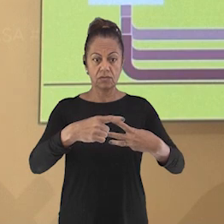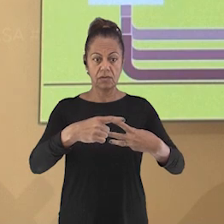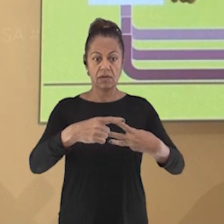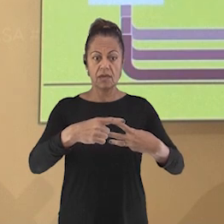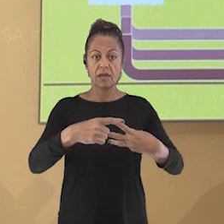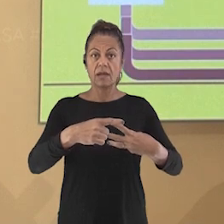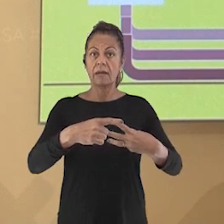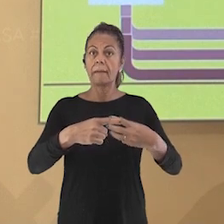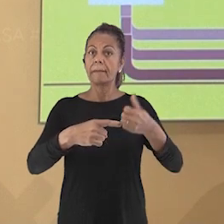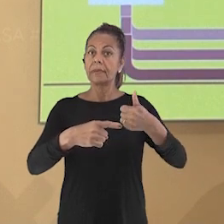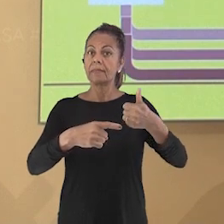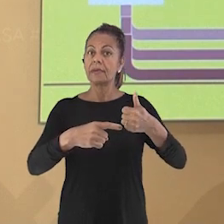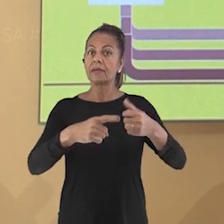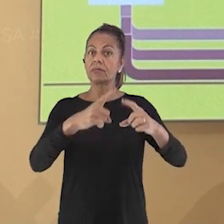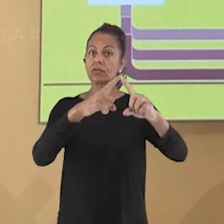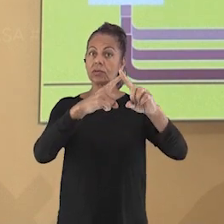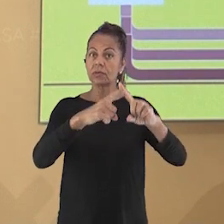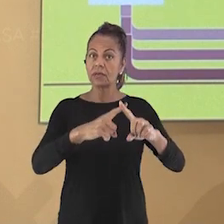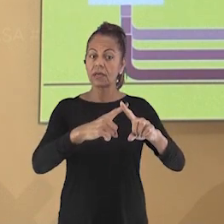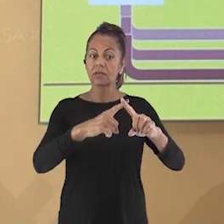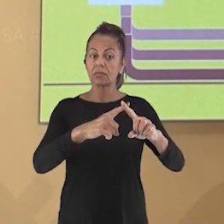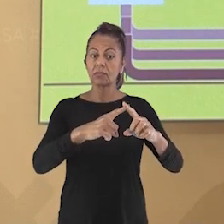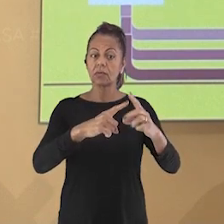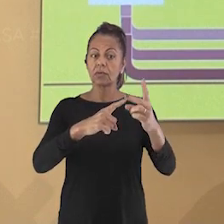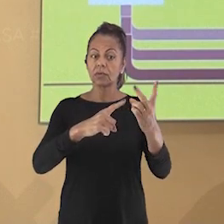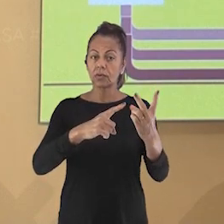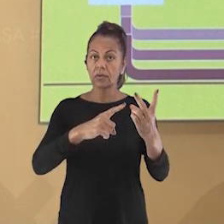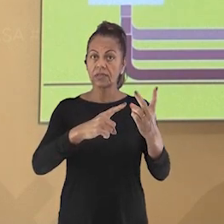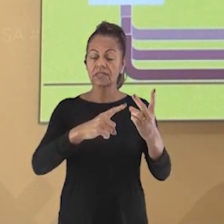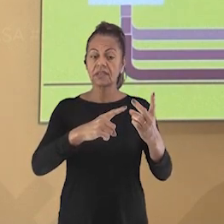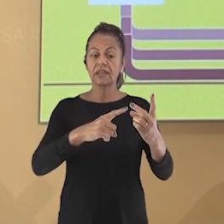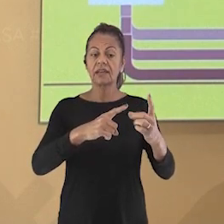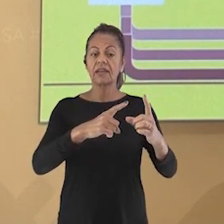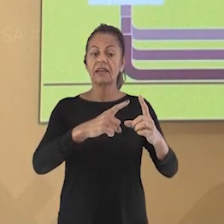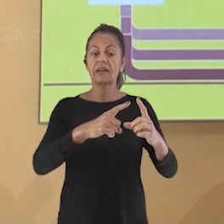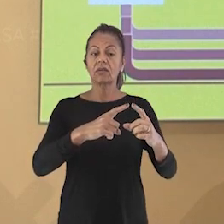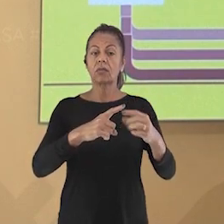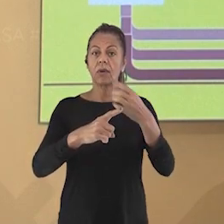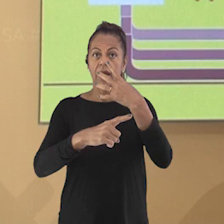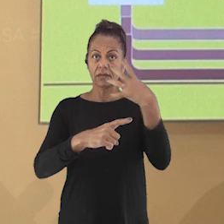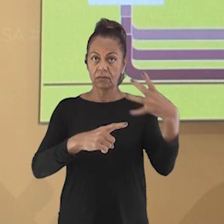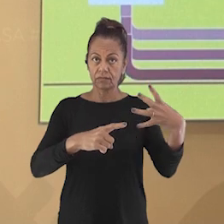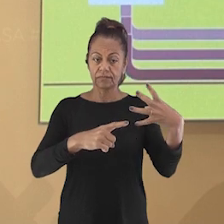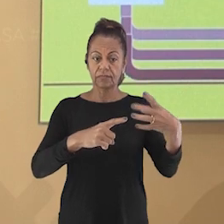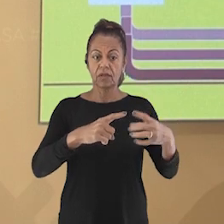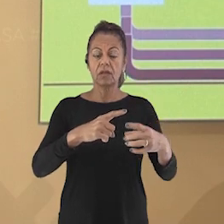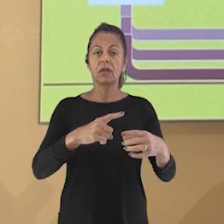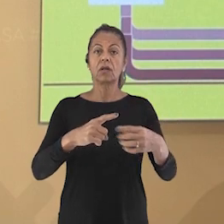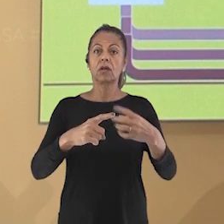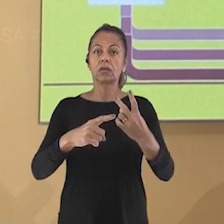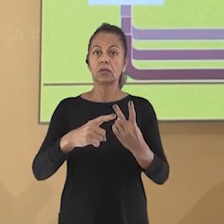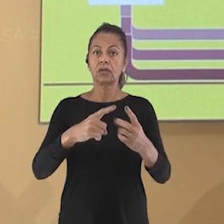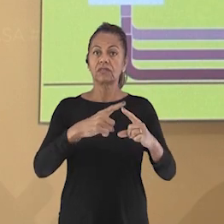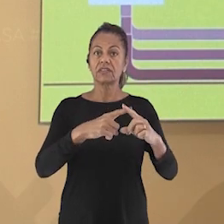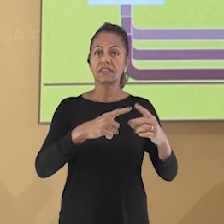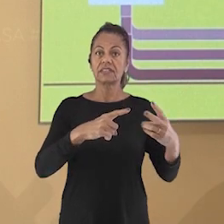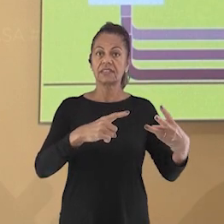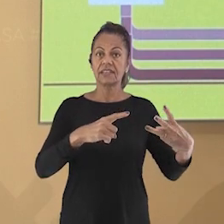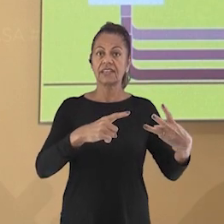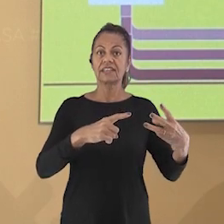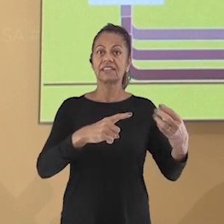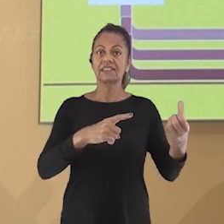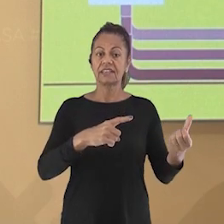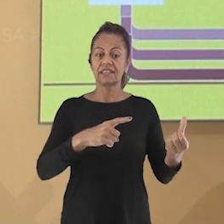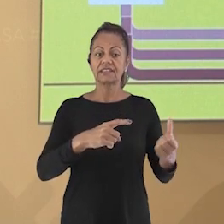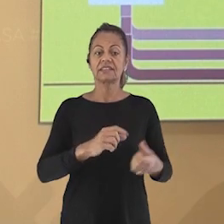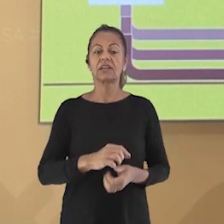multiplicamos a fração inicial por 2. 2 vezes 2, 4. 2 vezes 3, 6. Encontramos